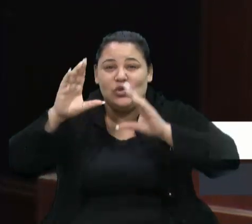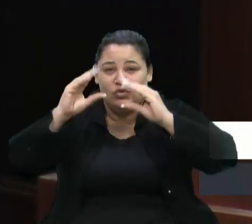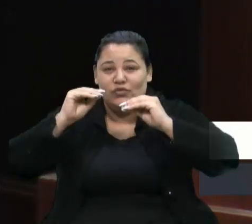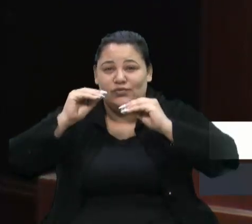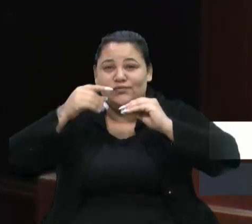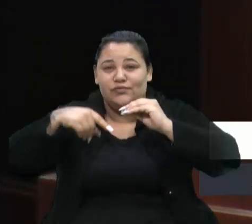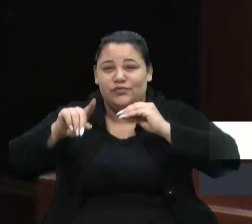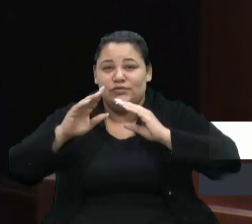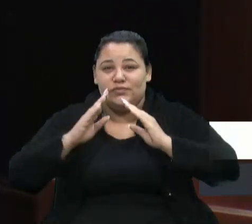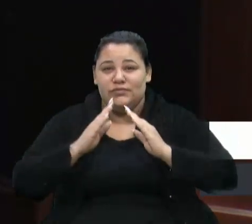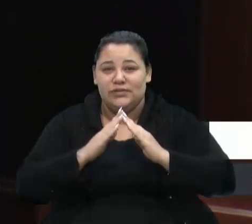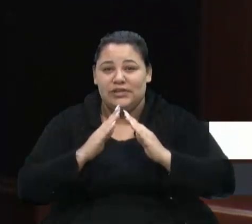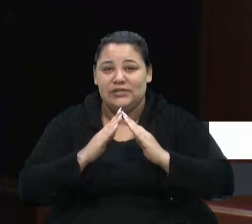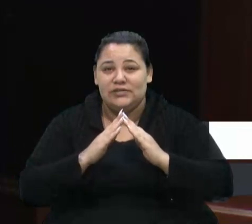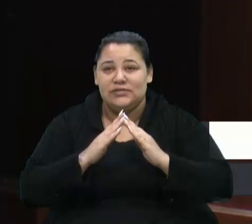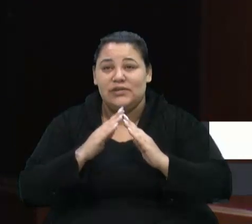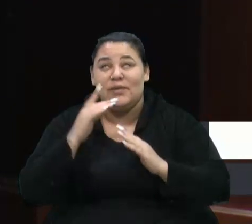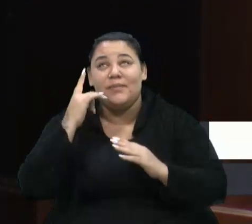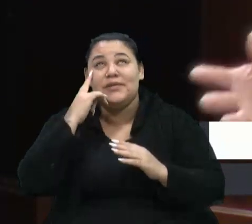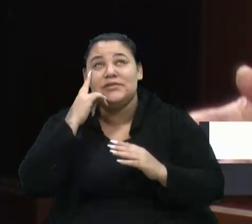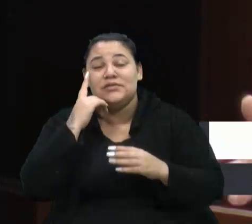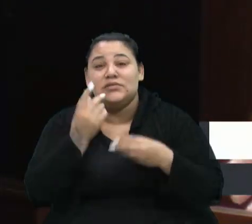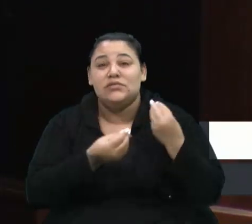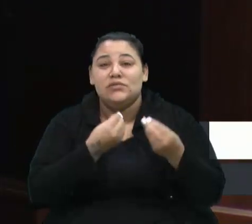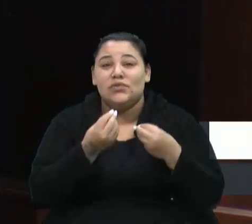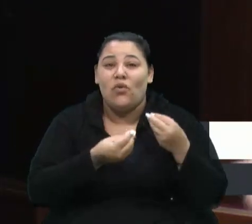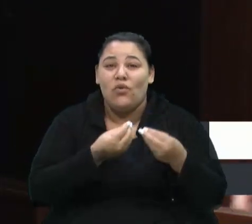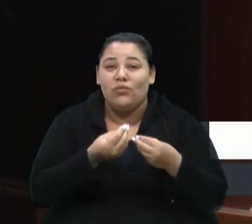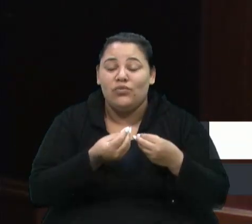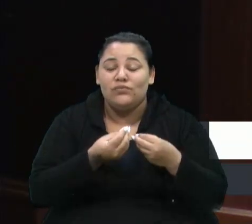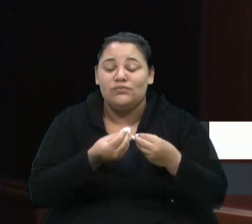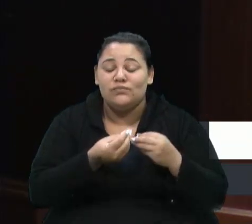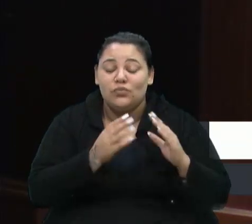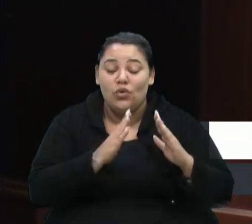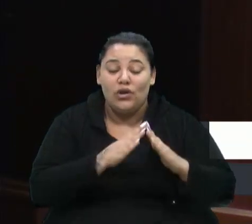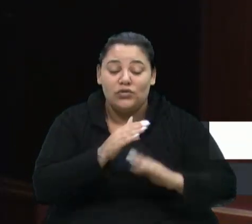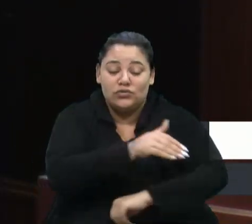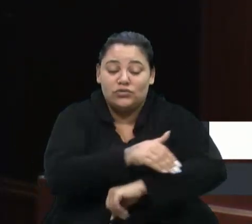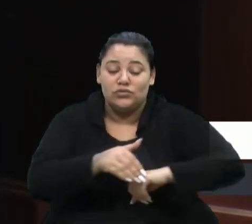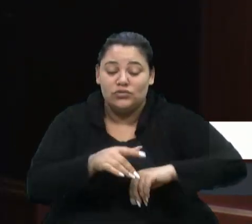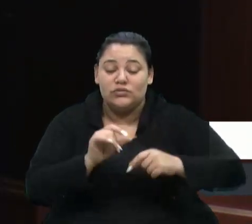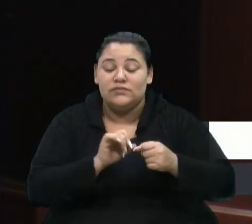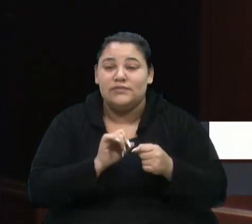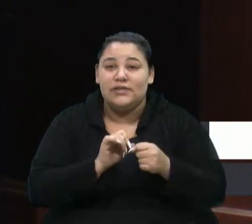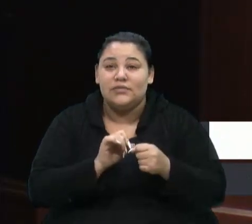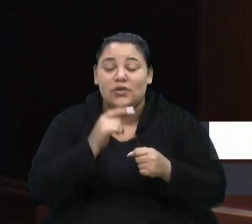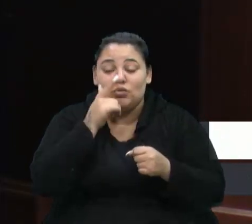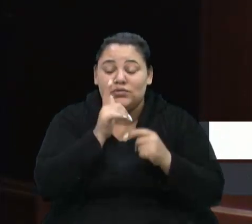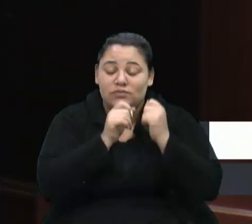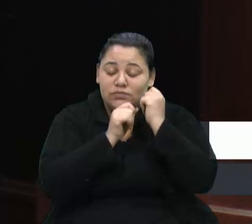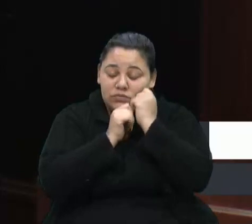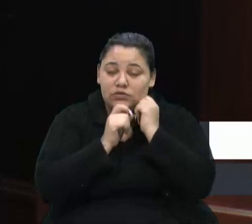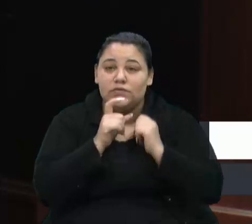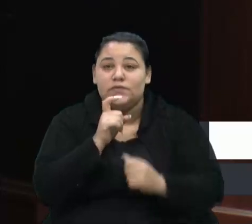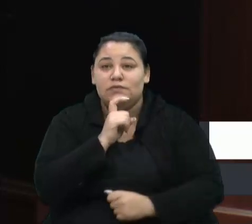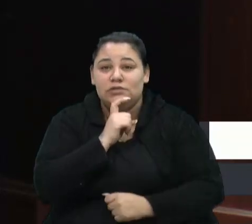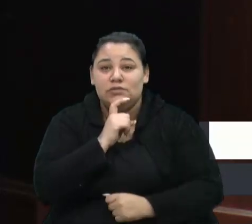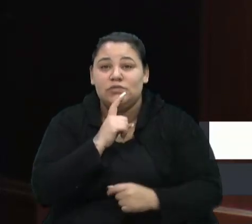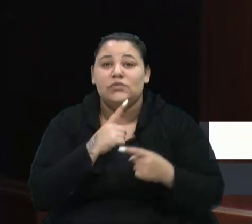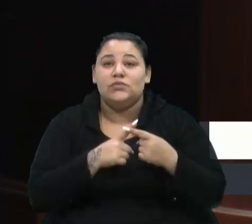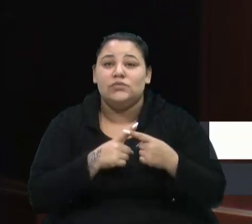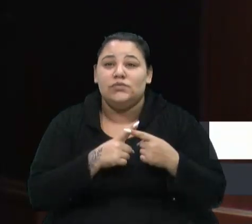eu pensando como o morador de rua faz para dormir com esse frio. Porque dentro de